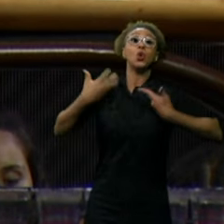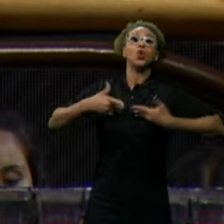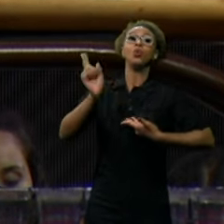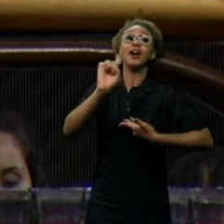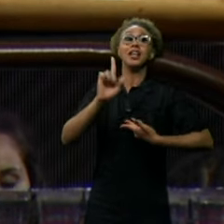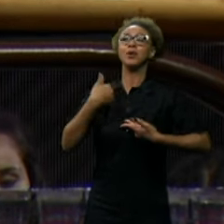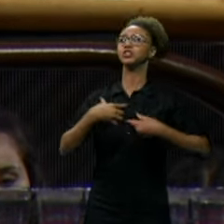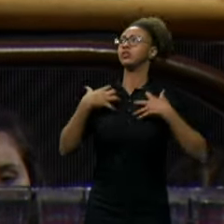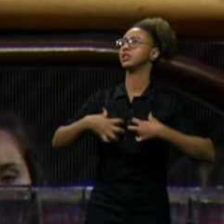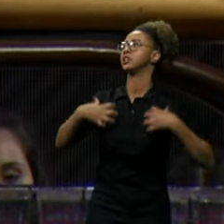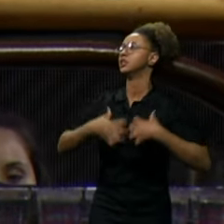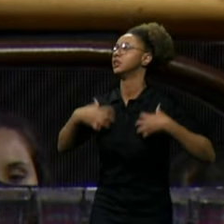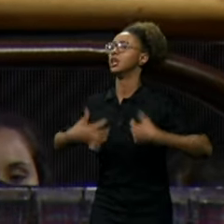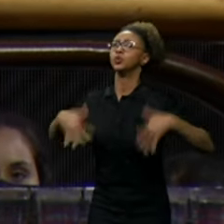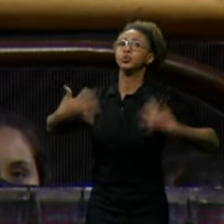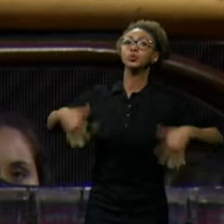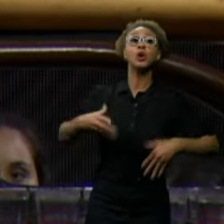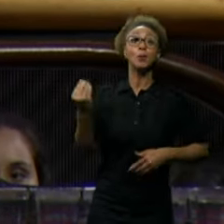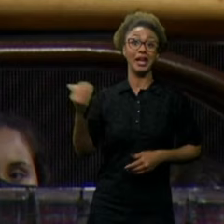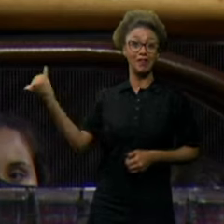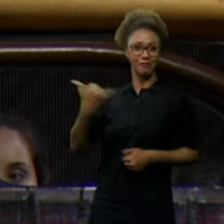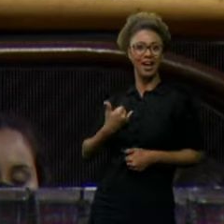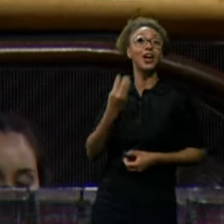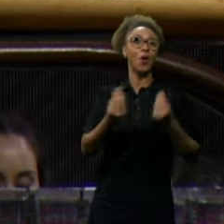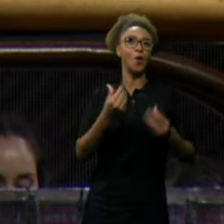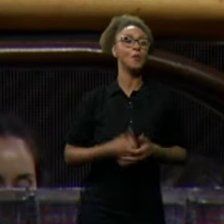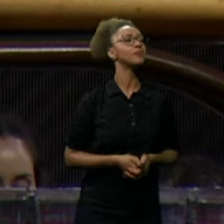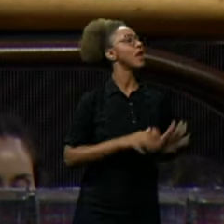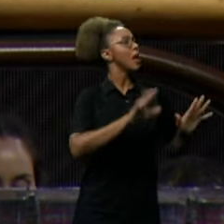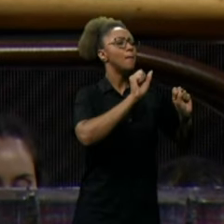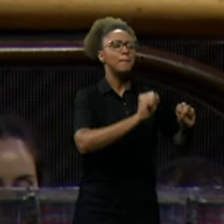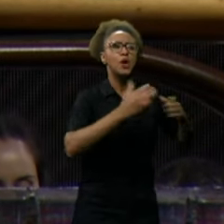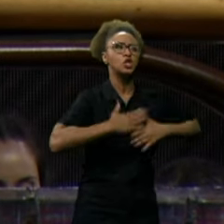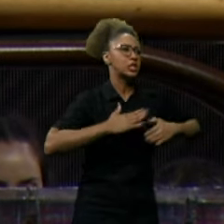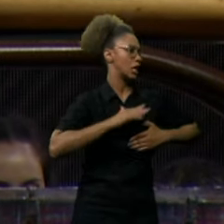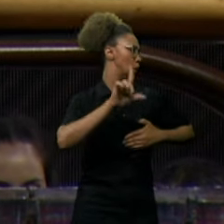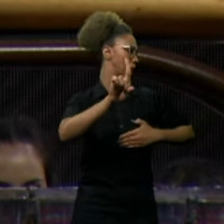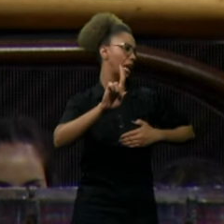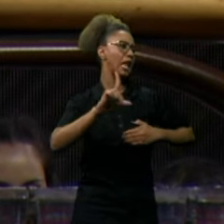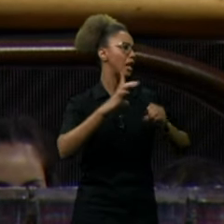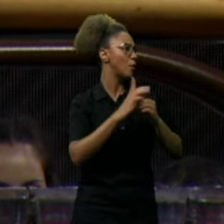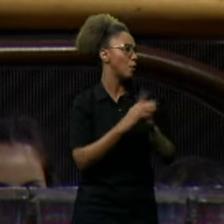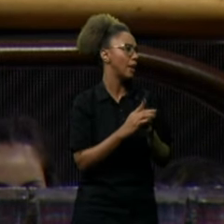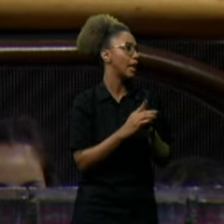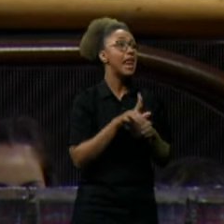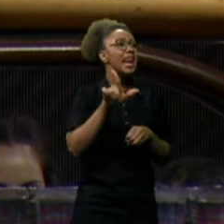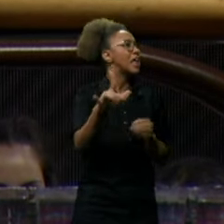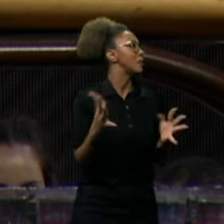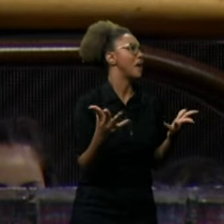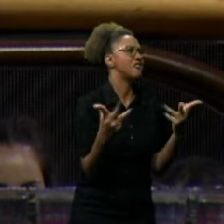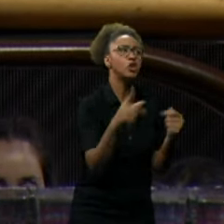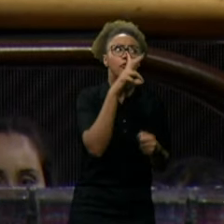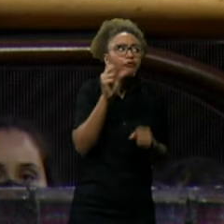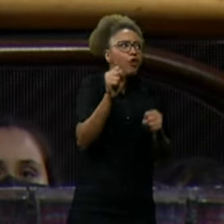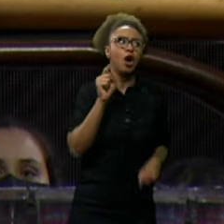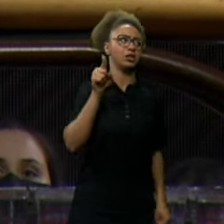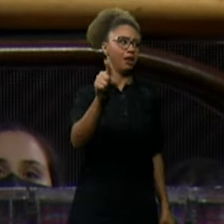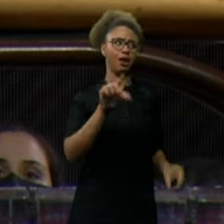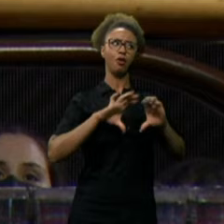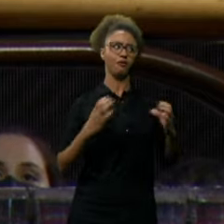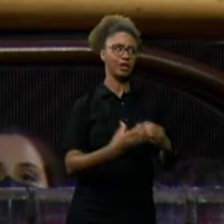dando um desespero na gente porque as pessoas dizem assim ó pode ficar tranquila tá tremendo tá muito